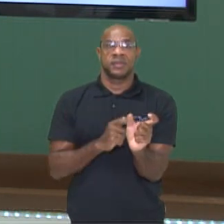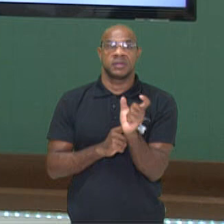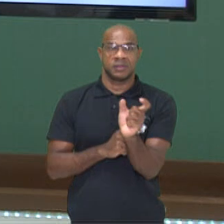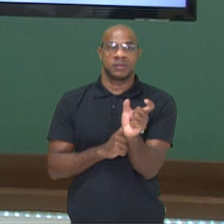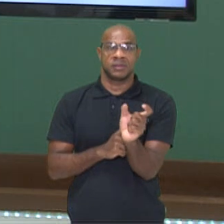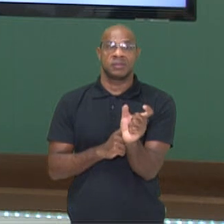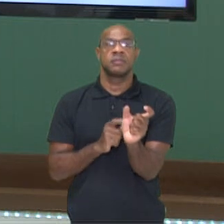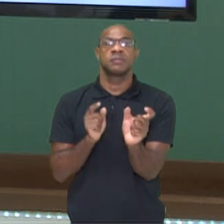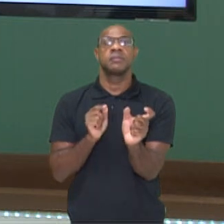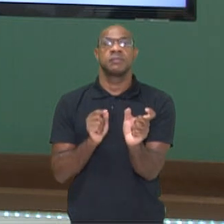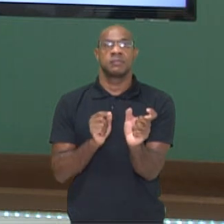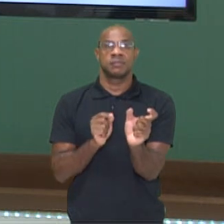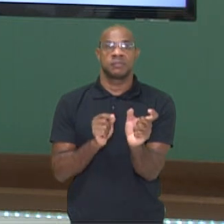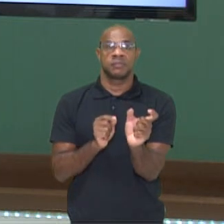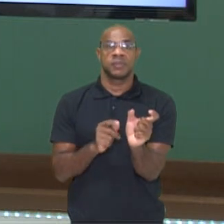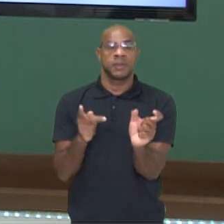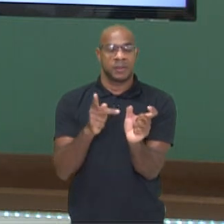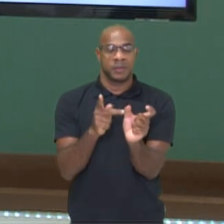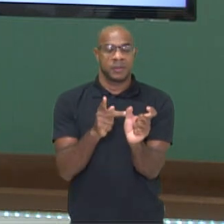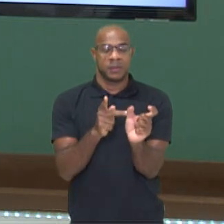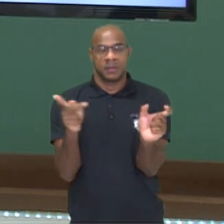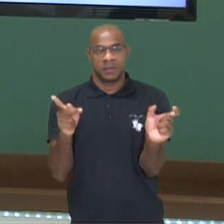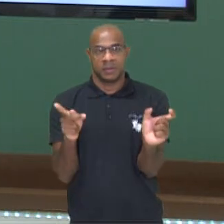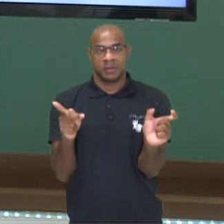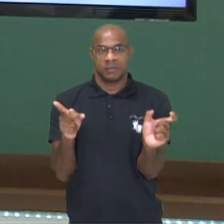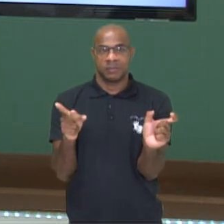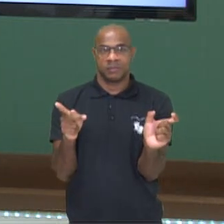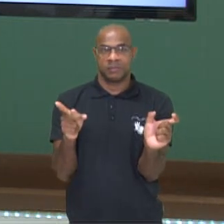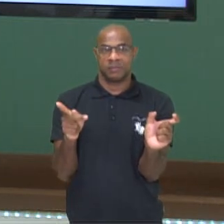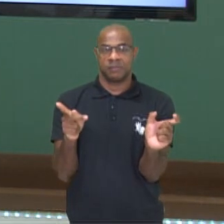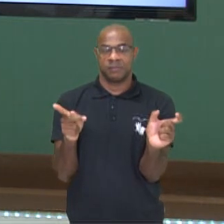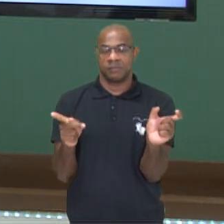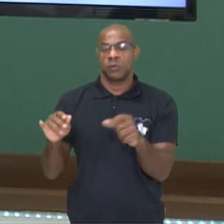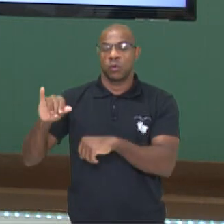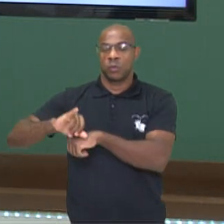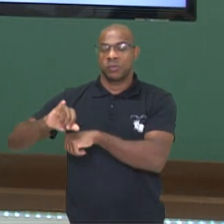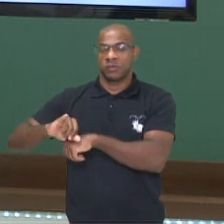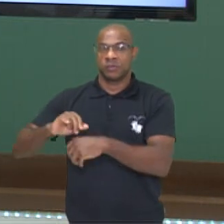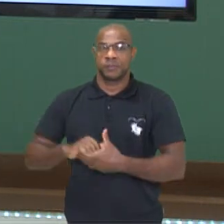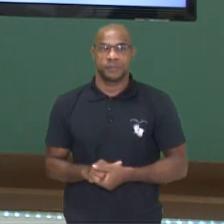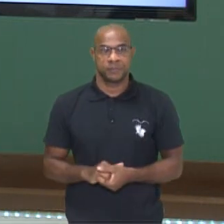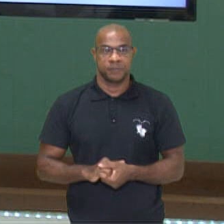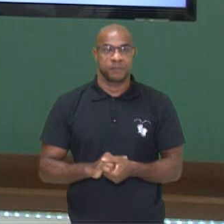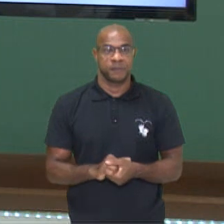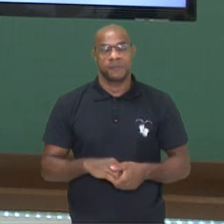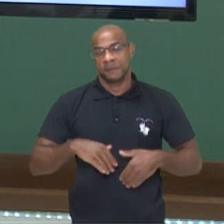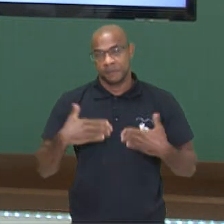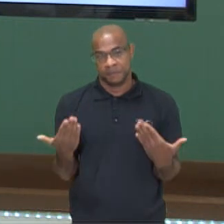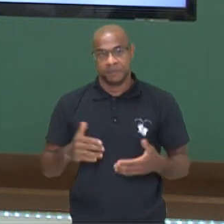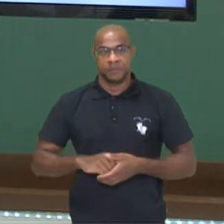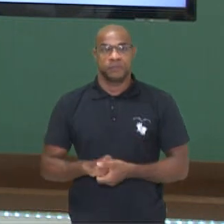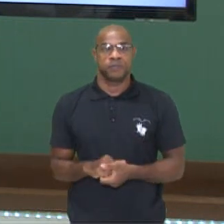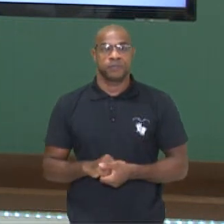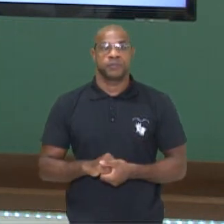nós chamamos de predicativo do objeto. Agora, nos outros